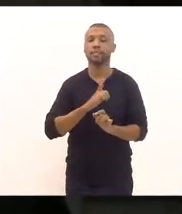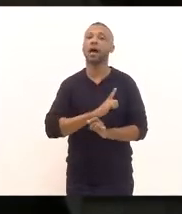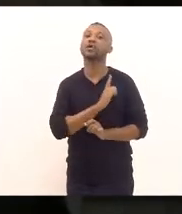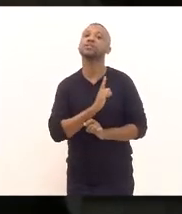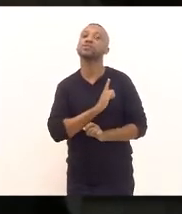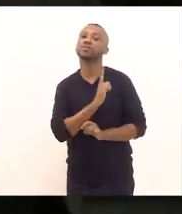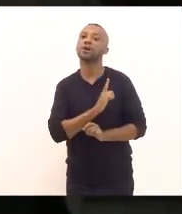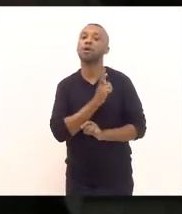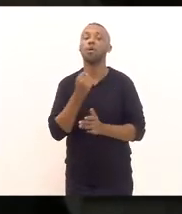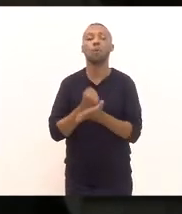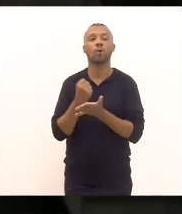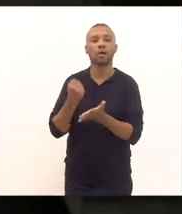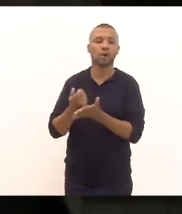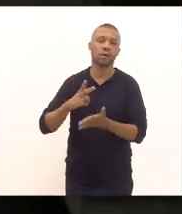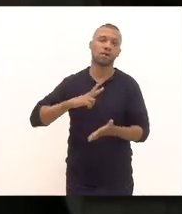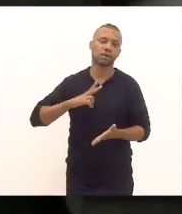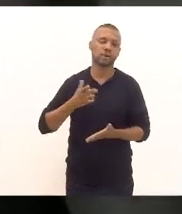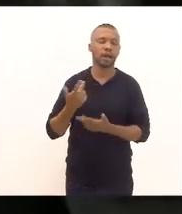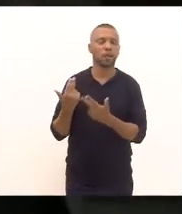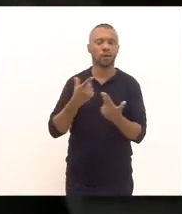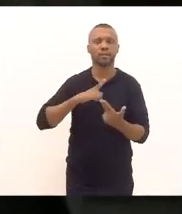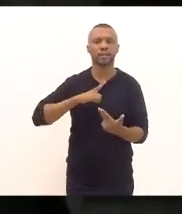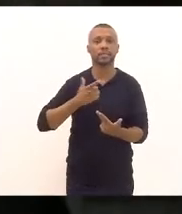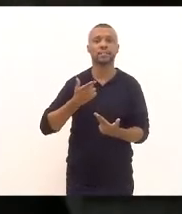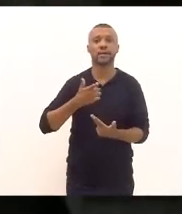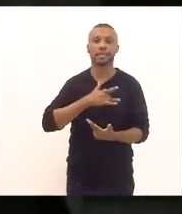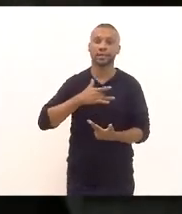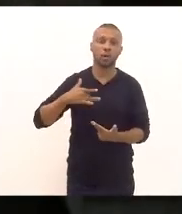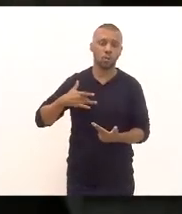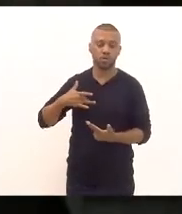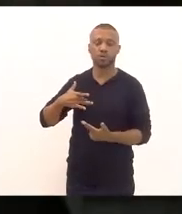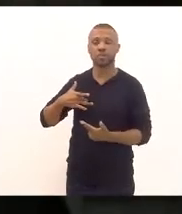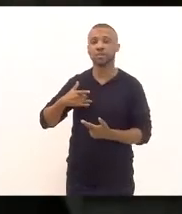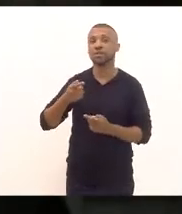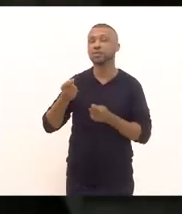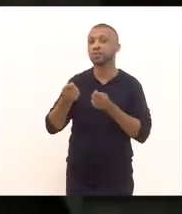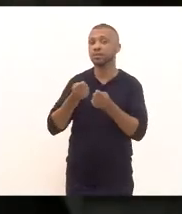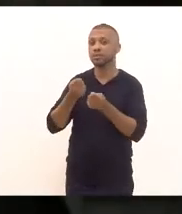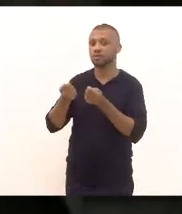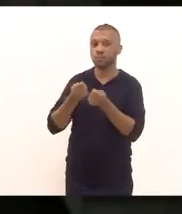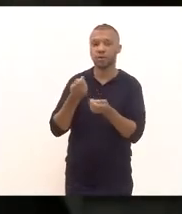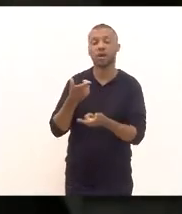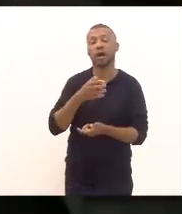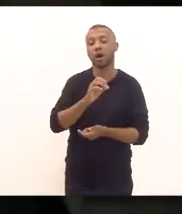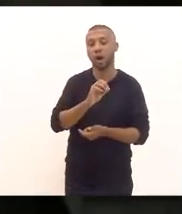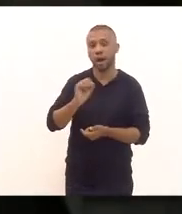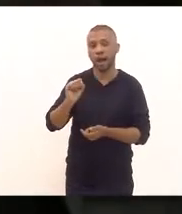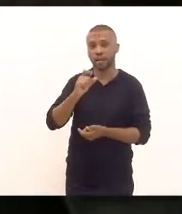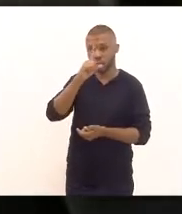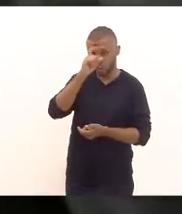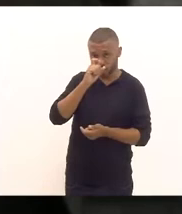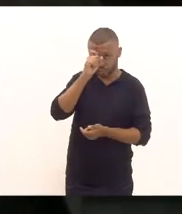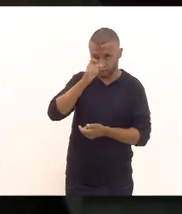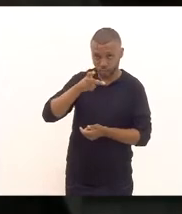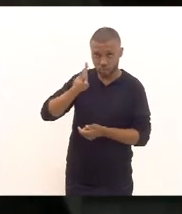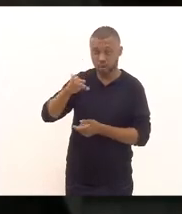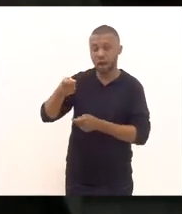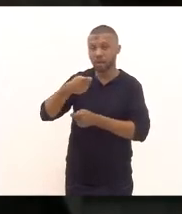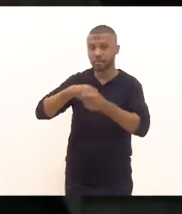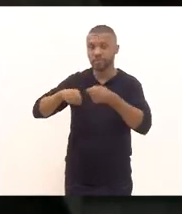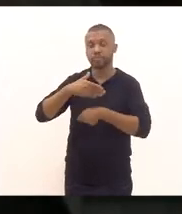né como a gente tem na saúde das unidades Estaduais de saúde geridas por Oeste Então os hospitais continuam estaduais